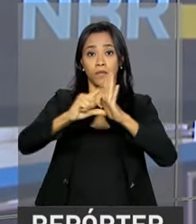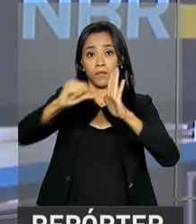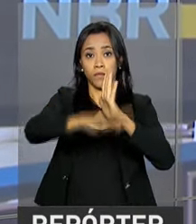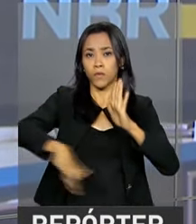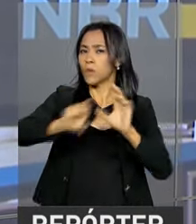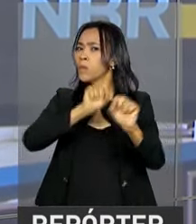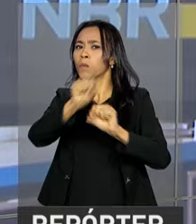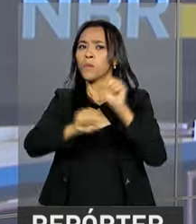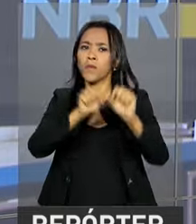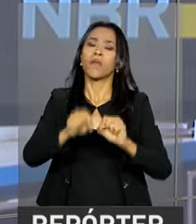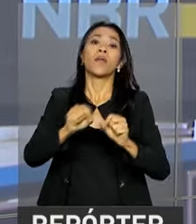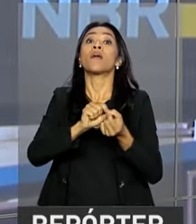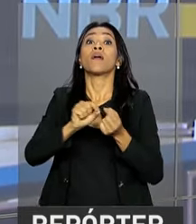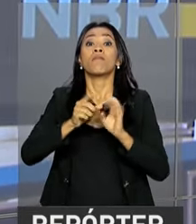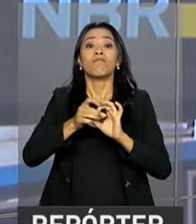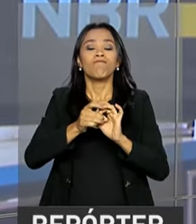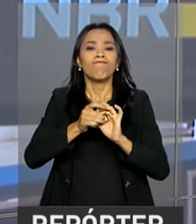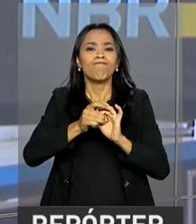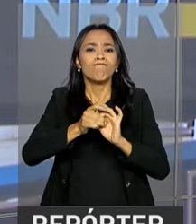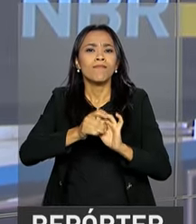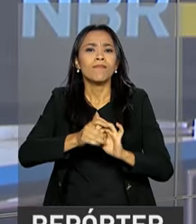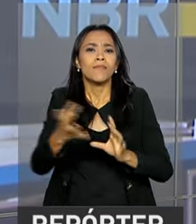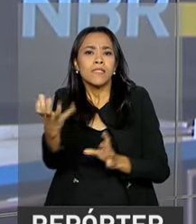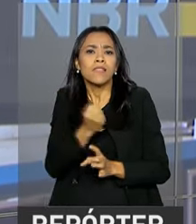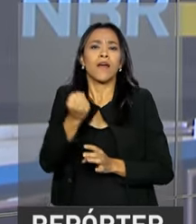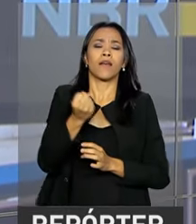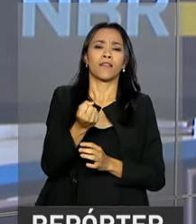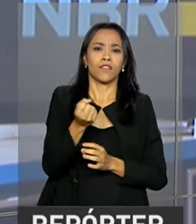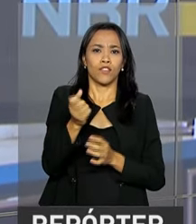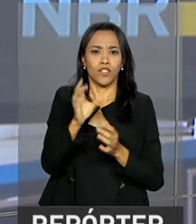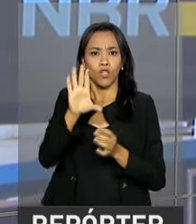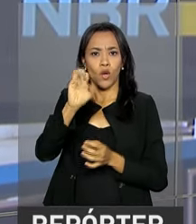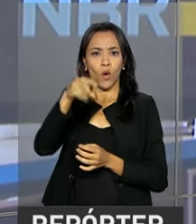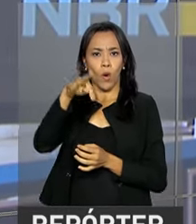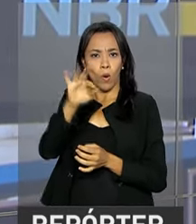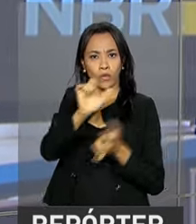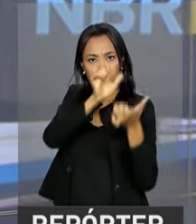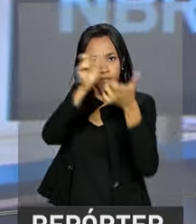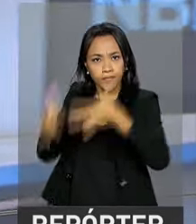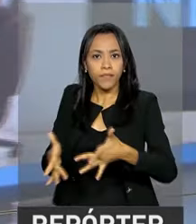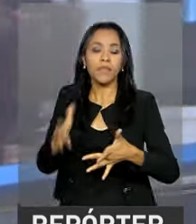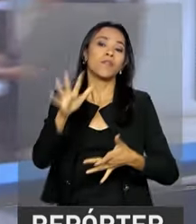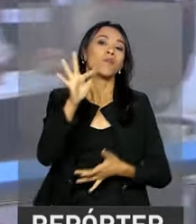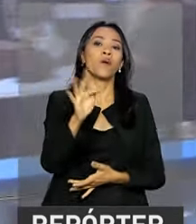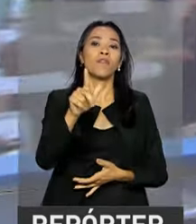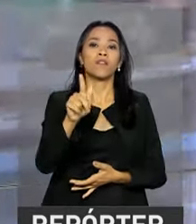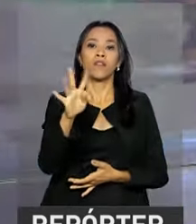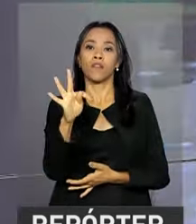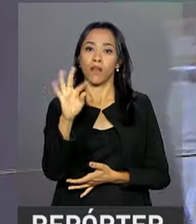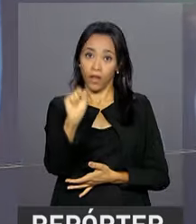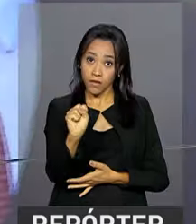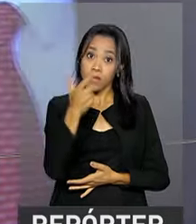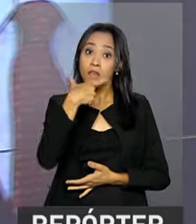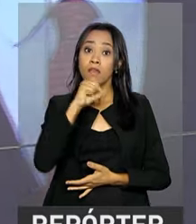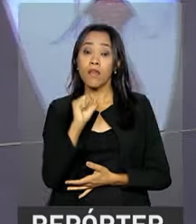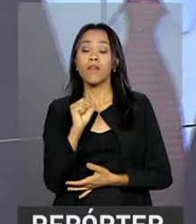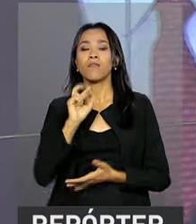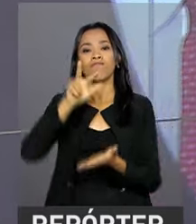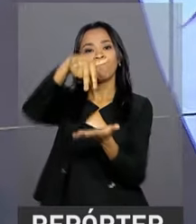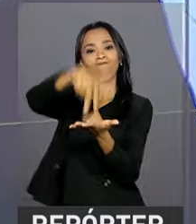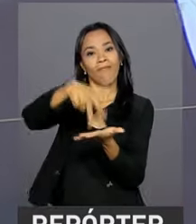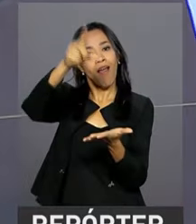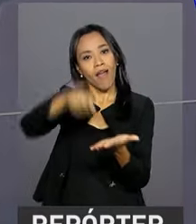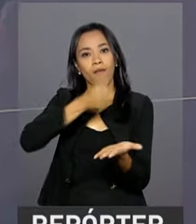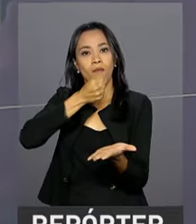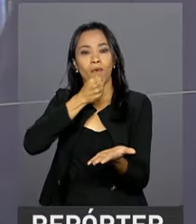a liberação do saque de Contas inativas do FGTS quem está lá é o repórter João Pedro Neto que vai acompanhar esse